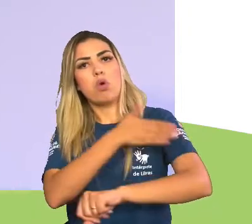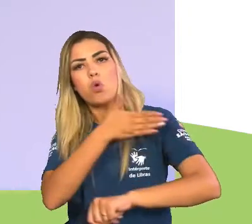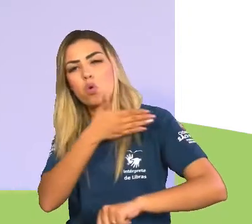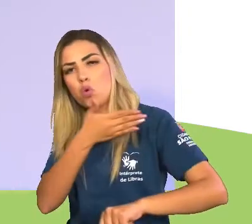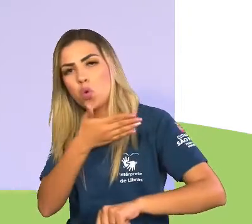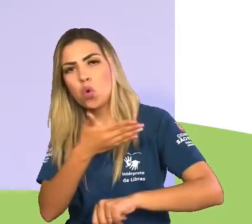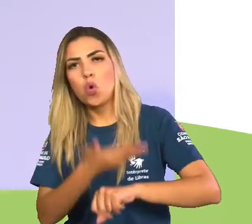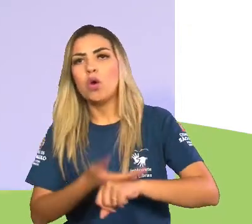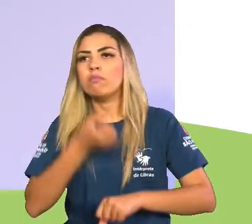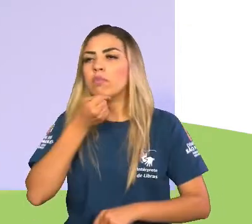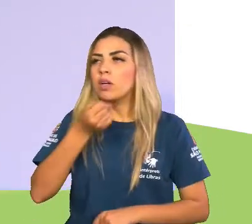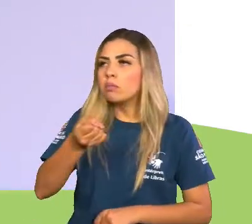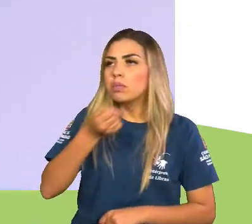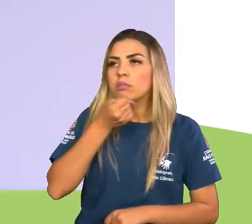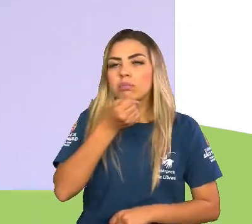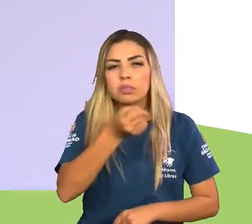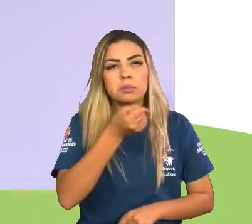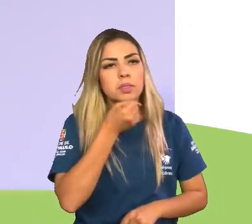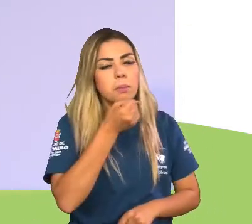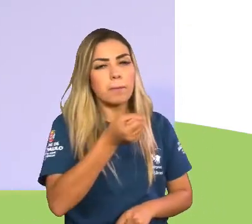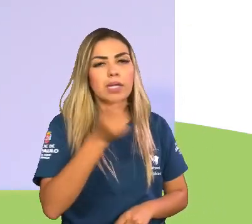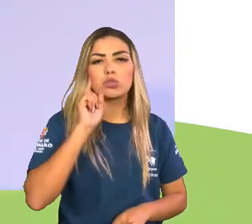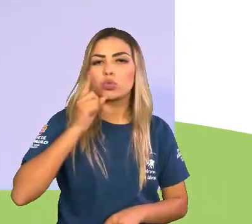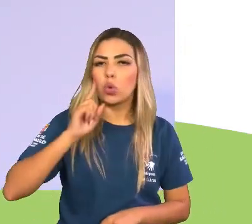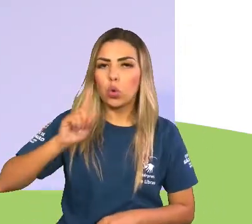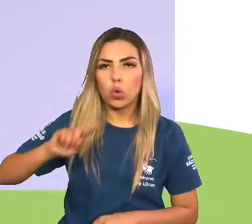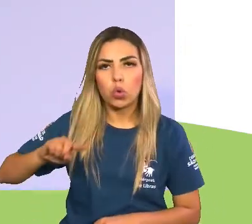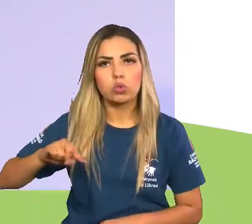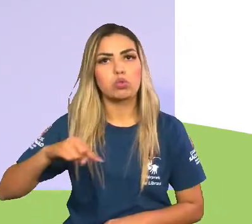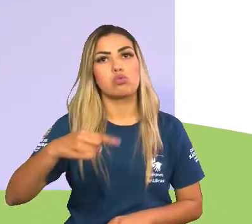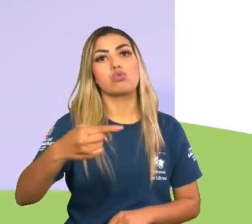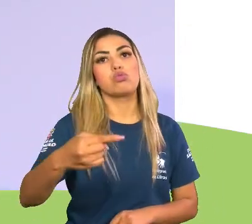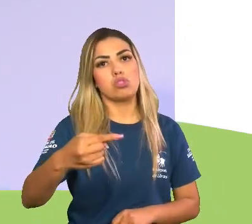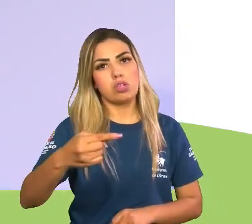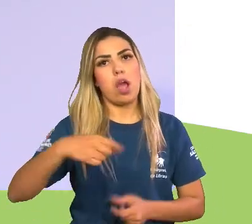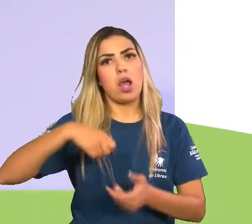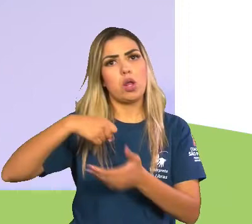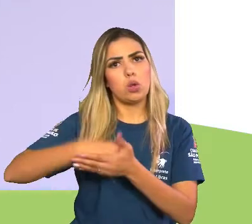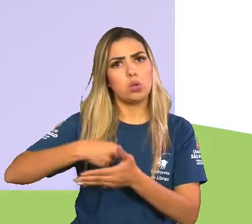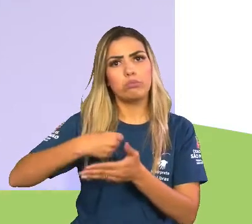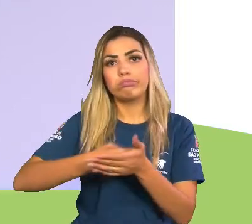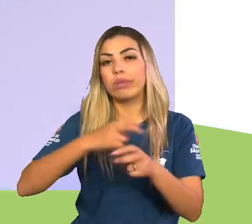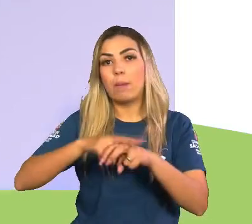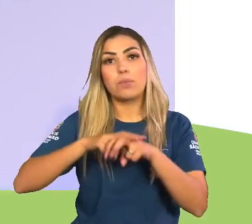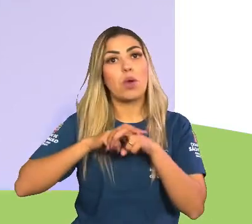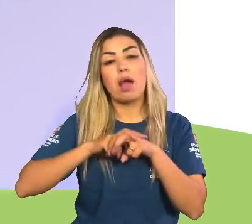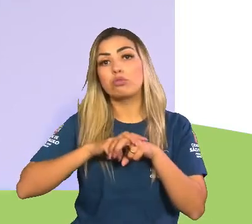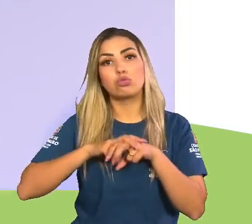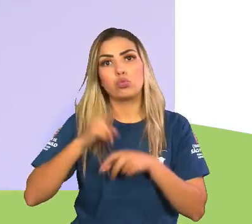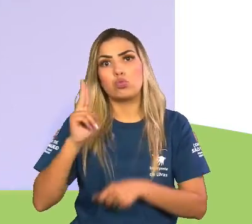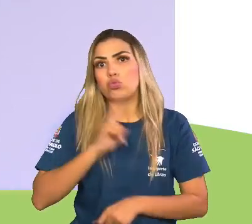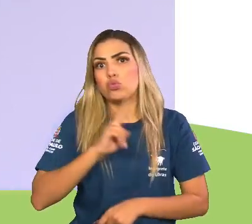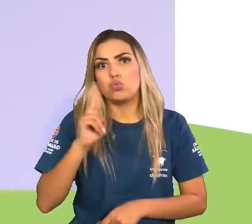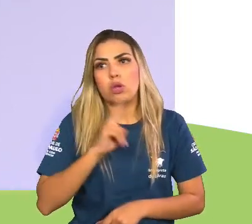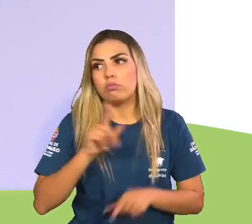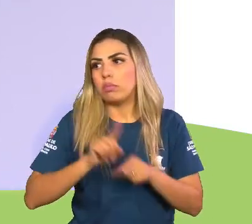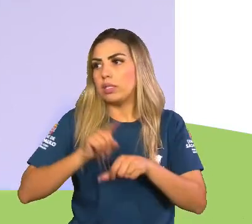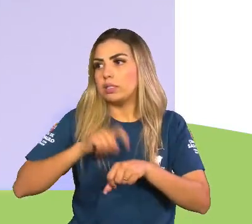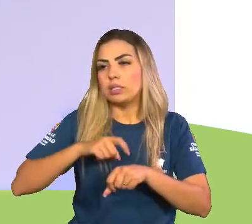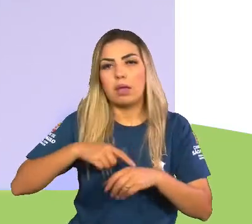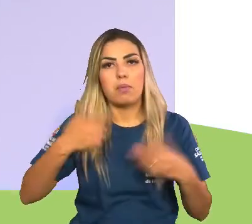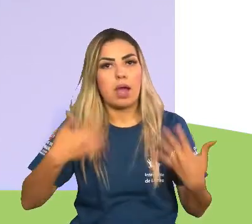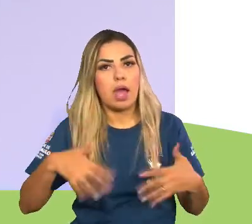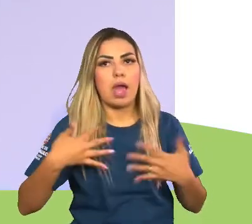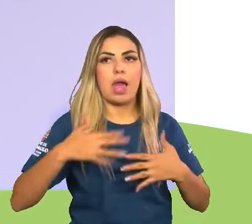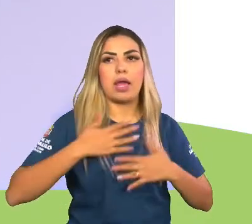imprensa viraram rotina. A realização de uma tarefa do dia a dia ganhou caráter de urgência e o tempo, ao